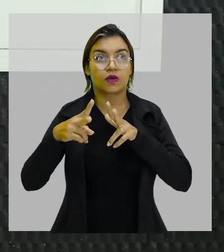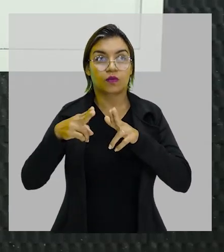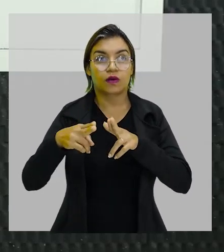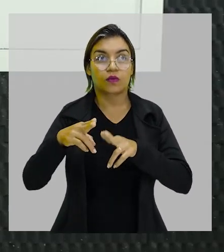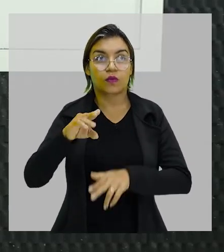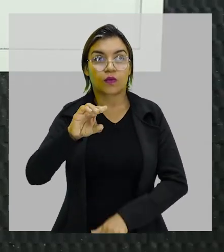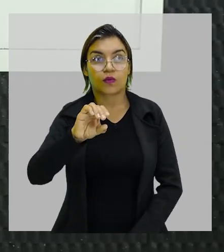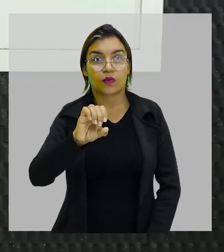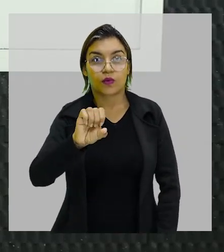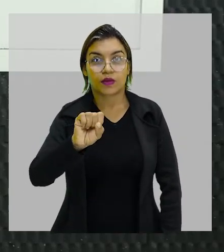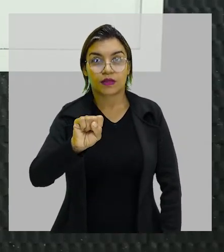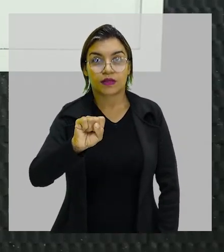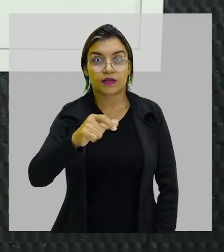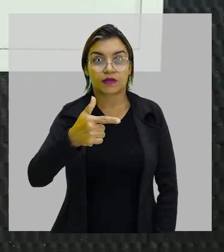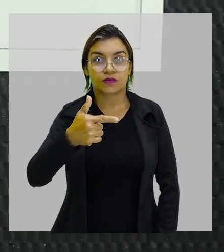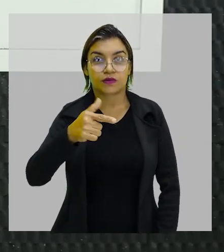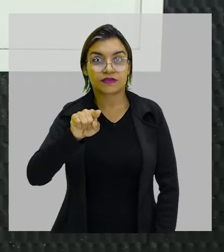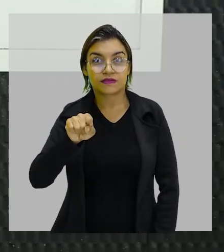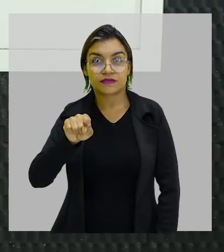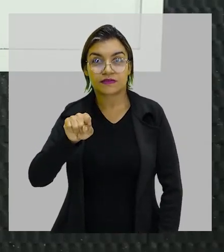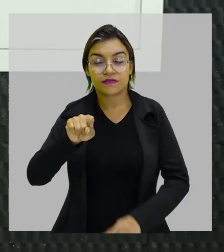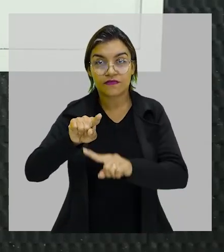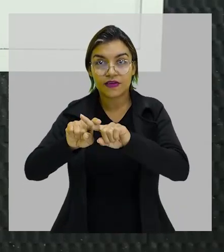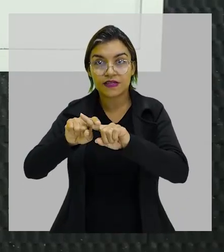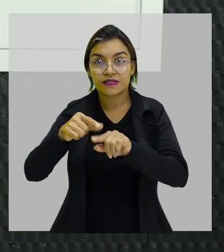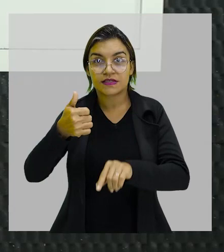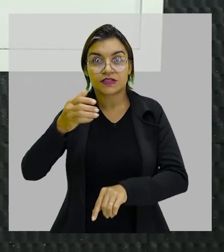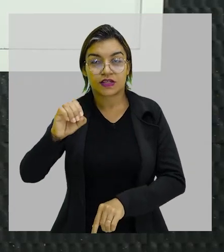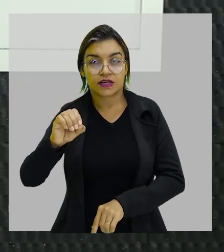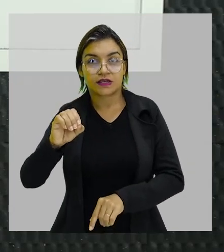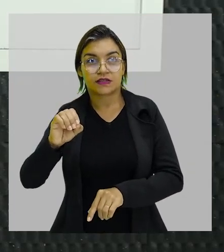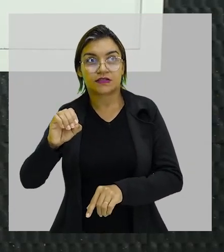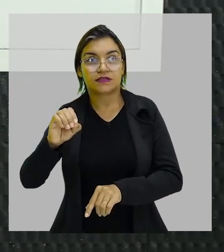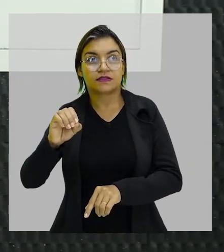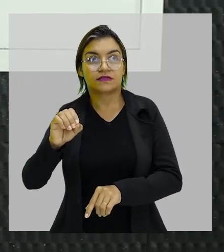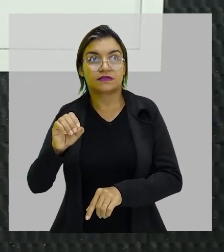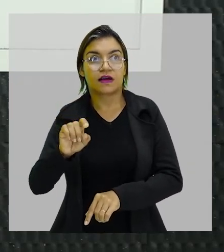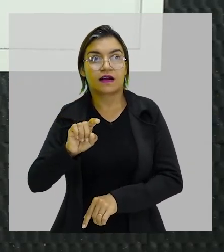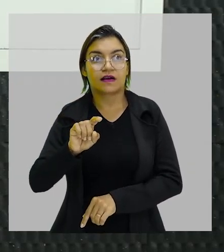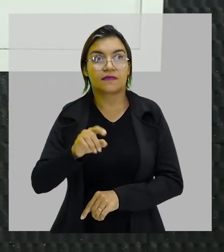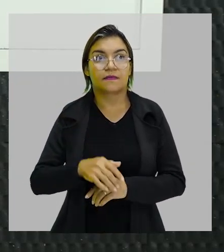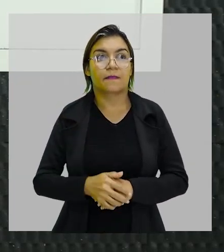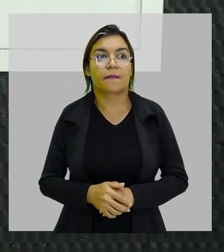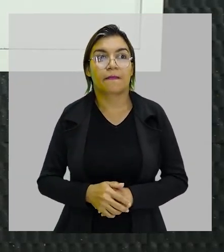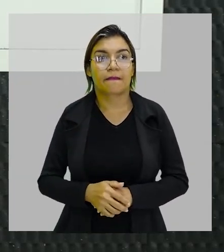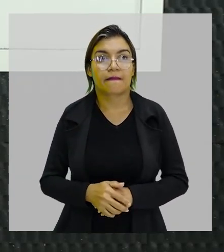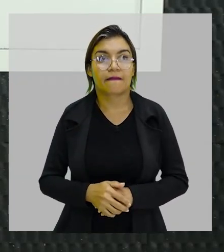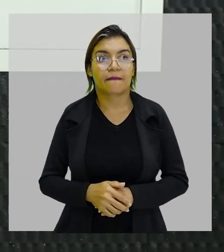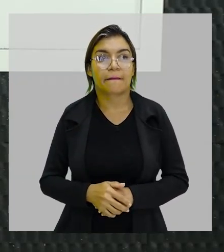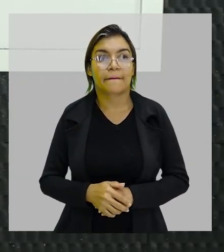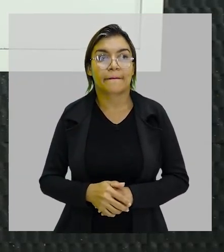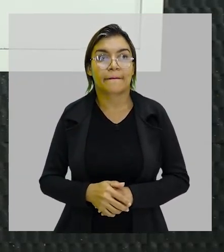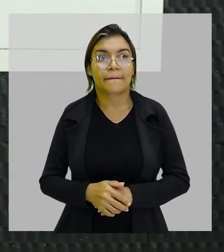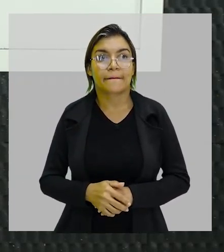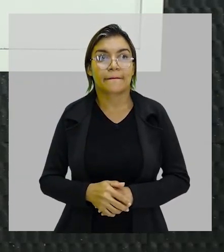82 vezes 10. Eu vou retornar 3 casas, né? Então,